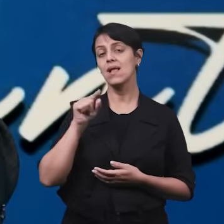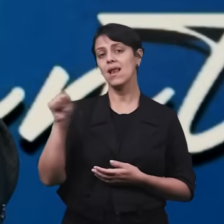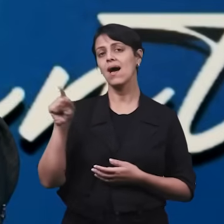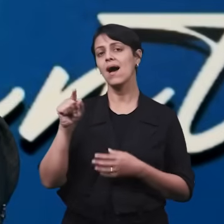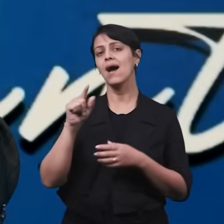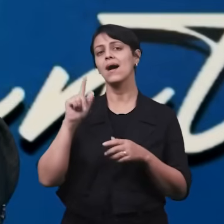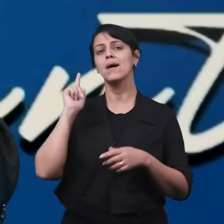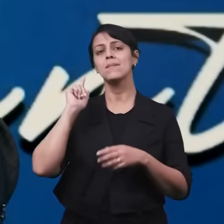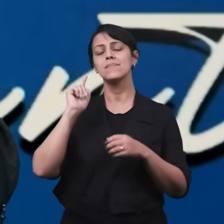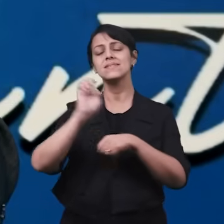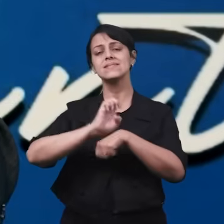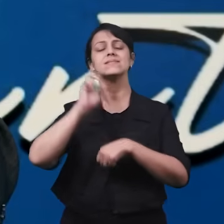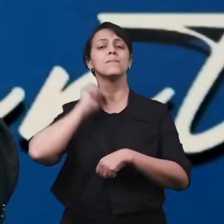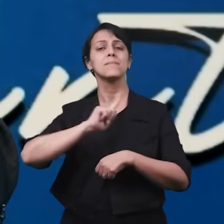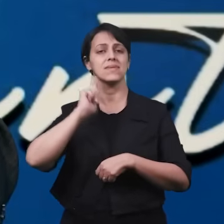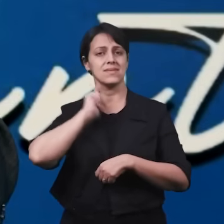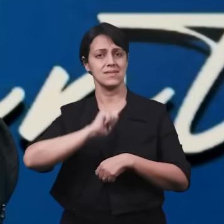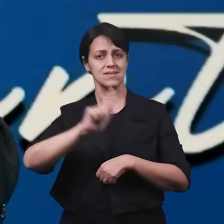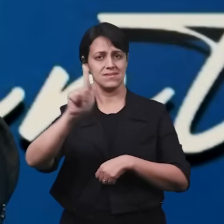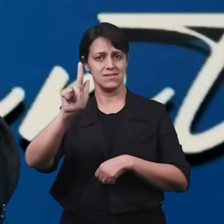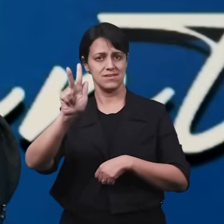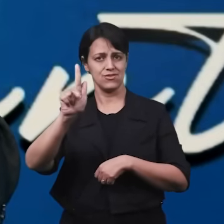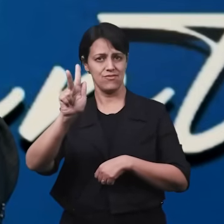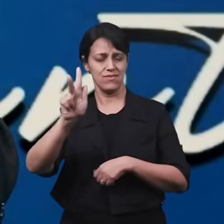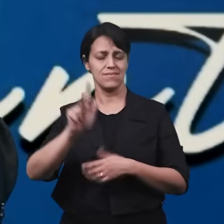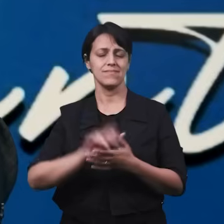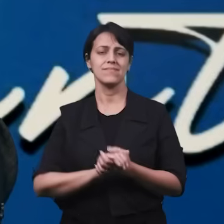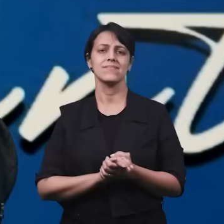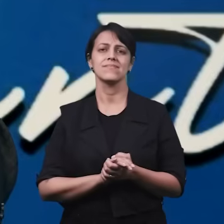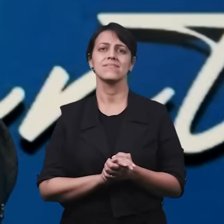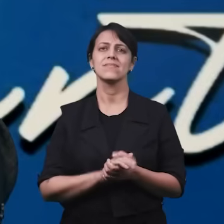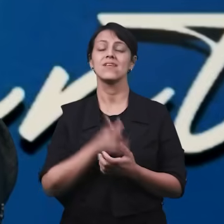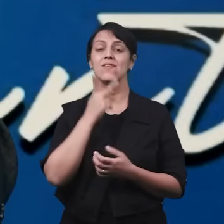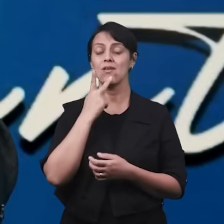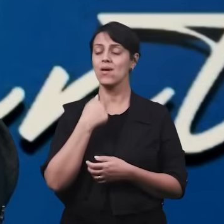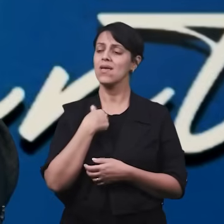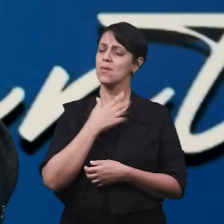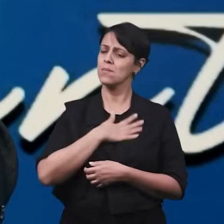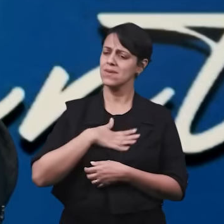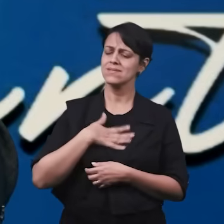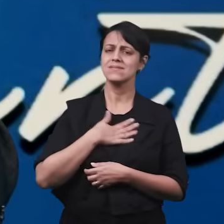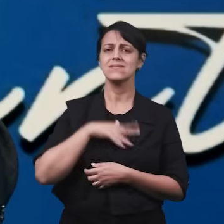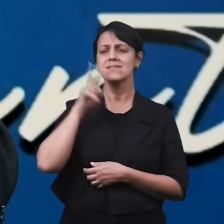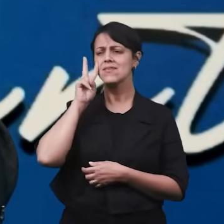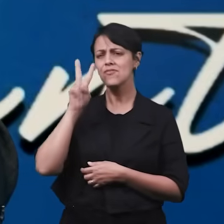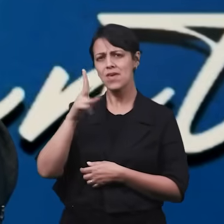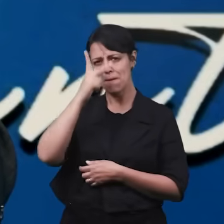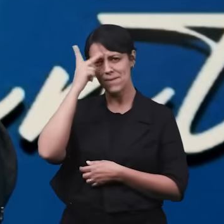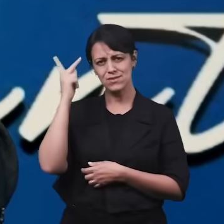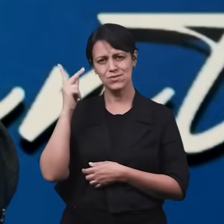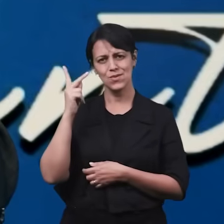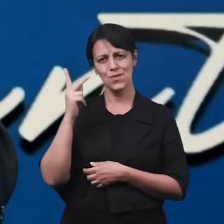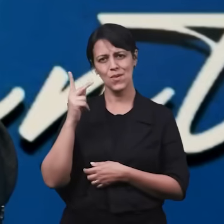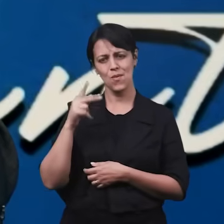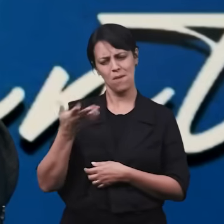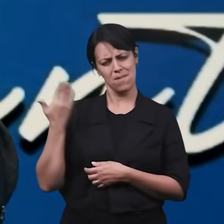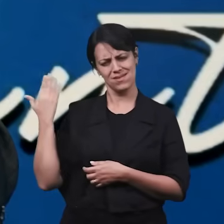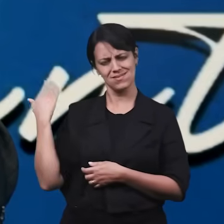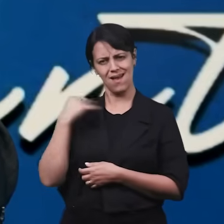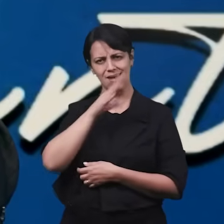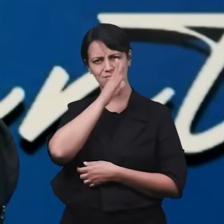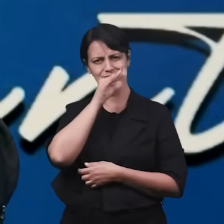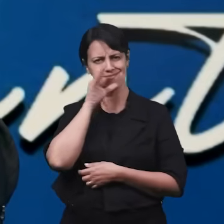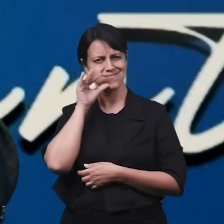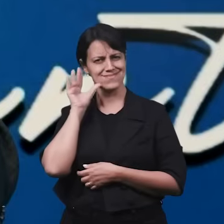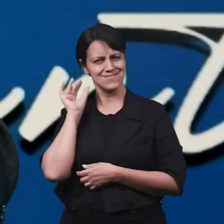segundo ela. E ela disse assim: eu tive o prazer não só de abraçar, mas de ver vidas que foram adolescentes comigo, quer dizer, na minha época,